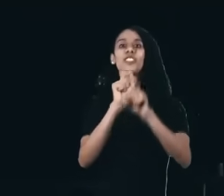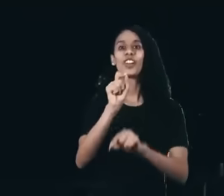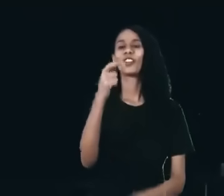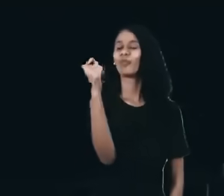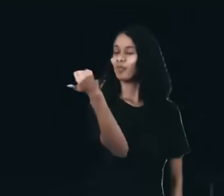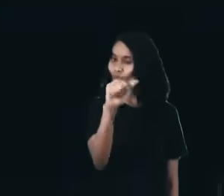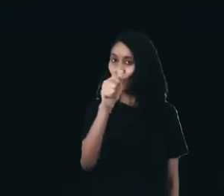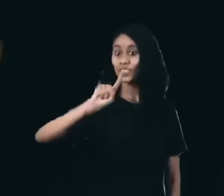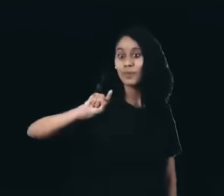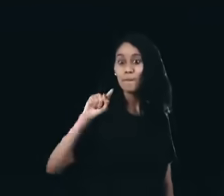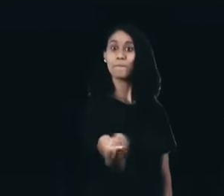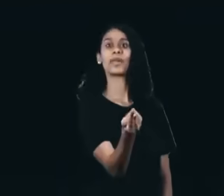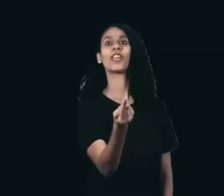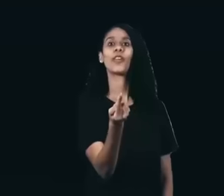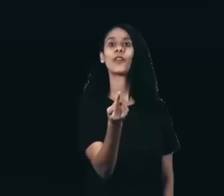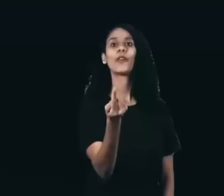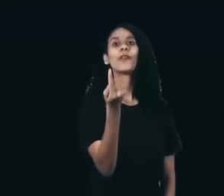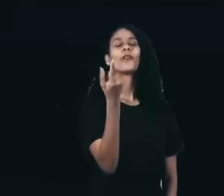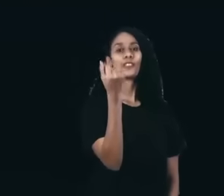mil dólares.